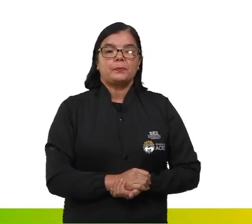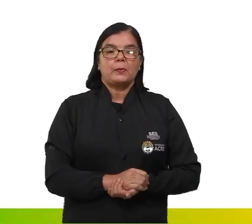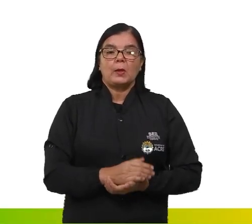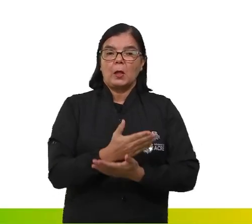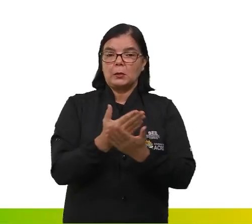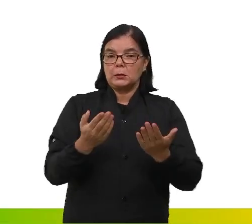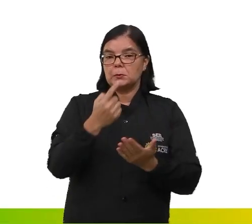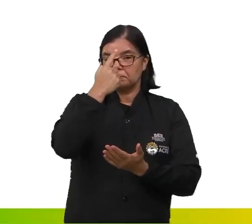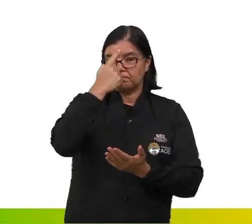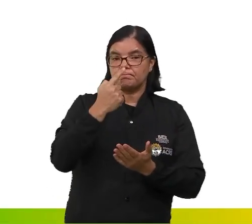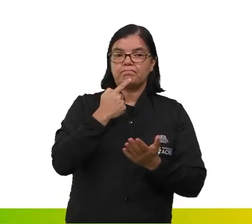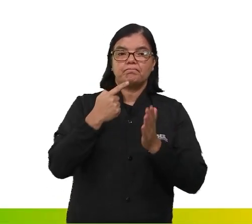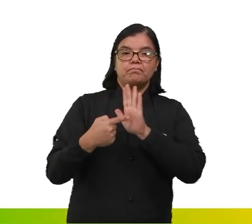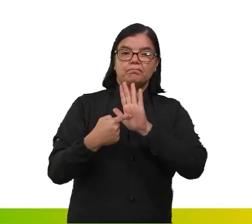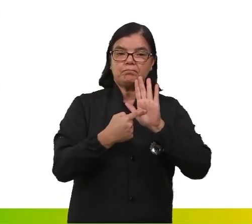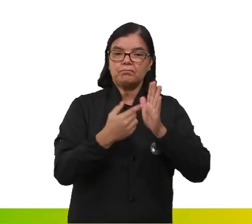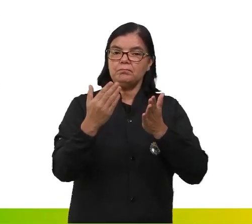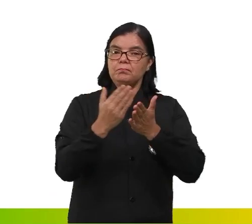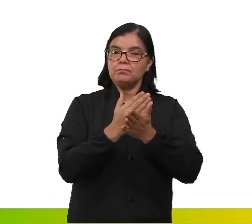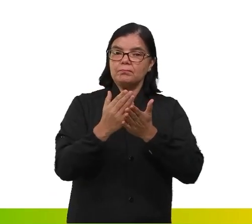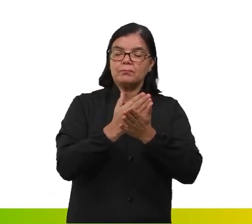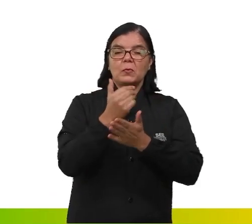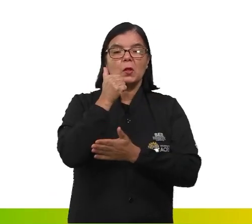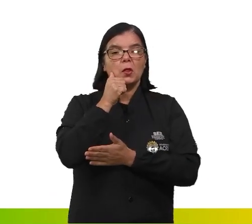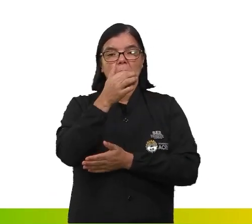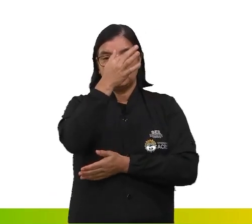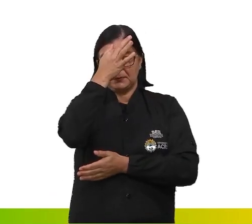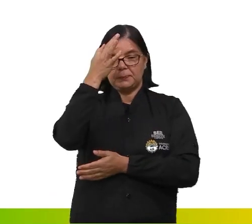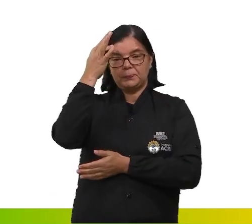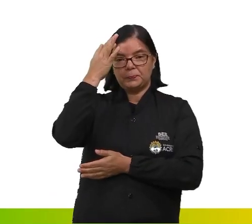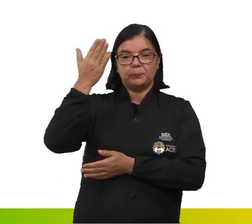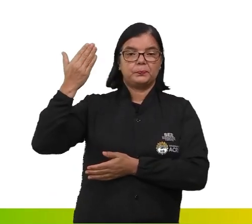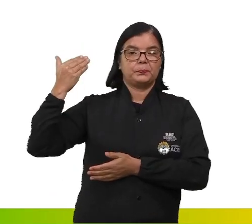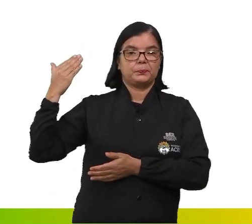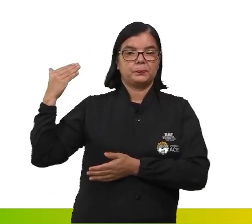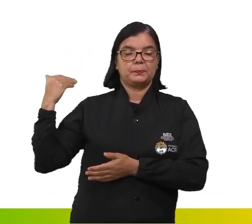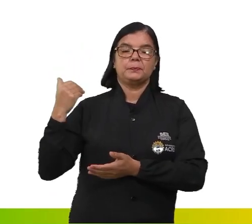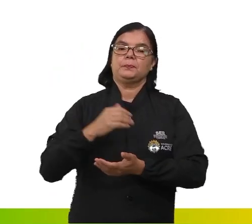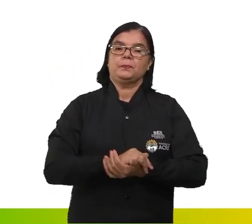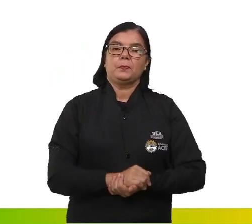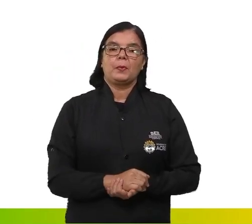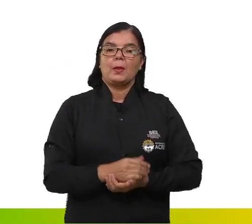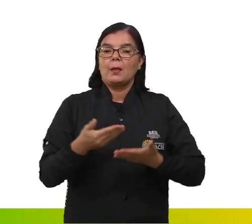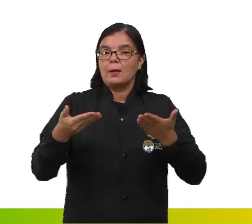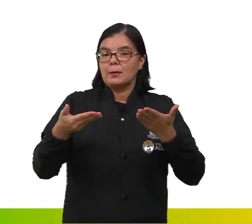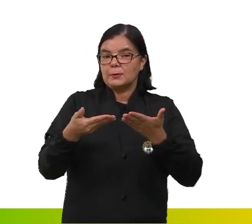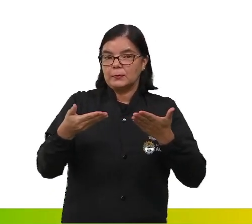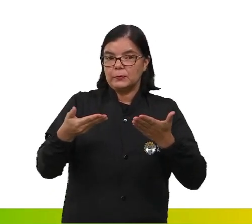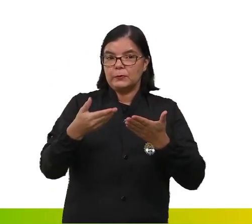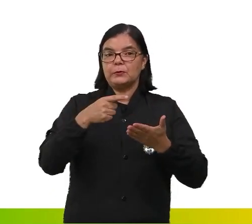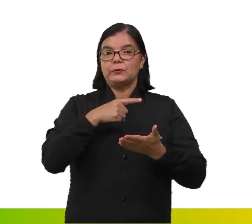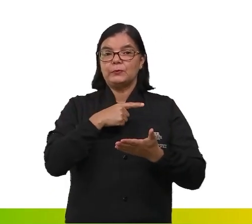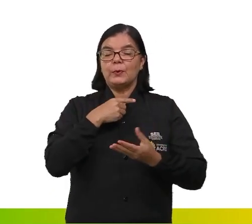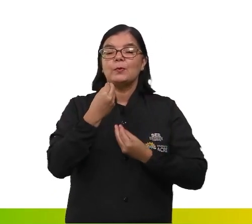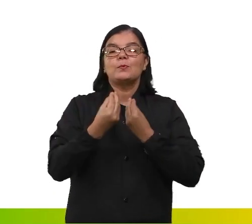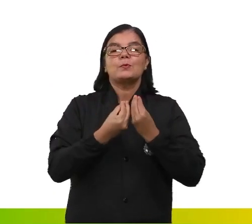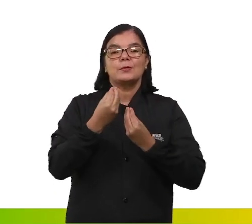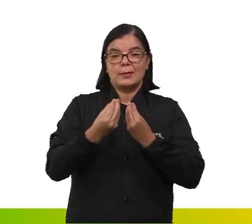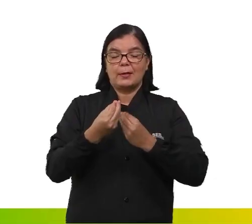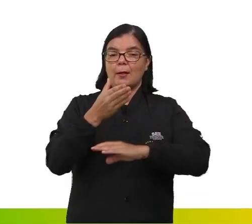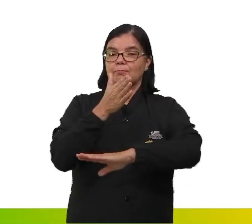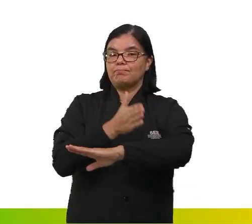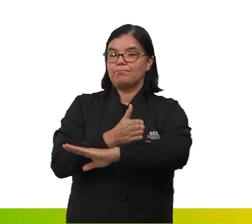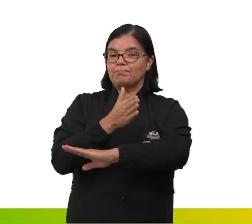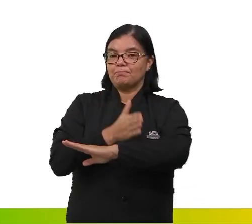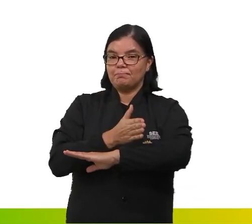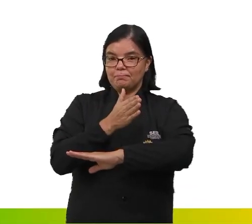Então aí nós temos a figura de algumas dessas filósofas da antiguidade. E agora, nós vamos partir para a Idade